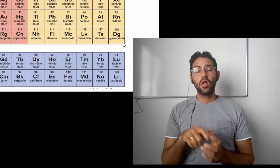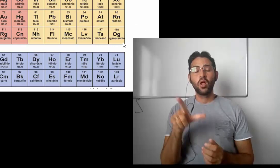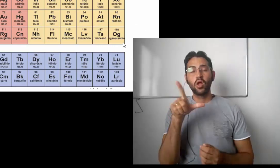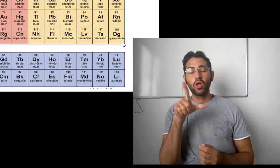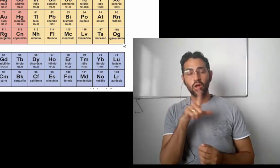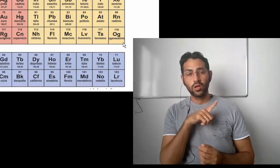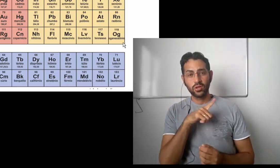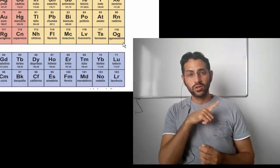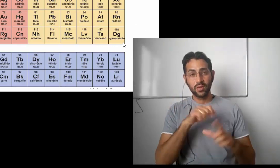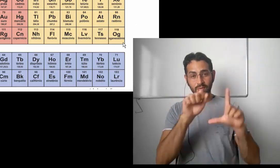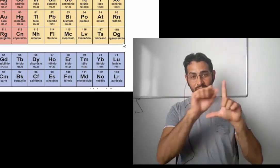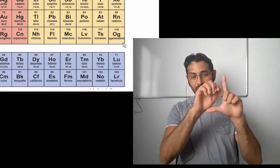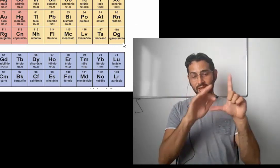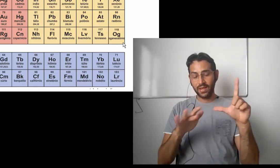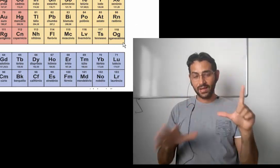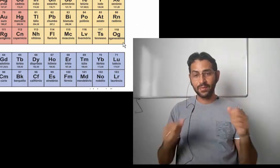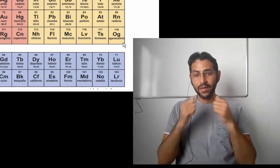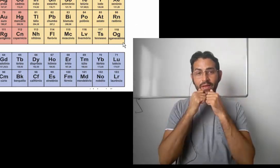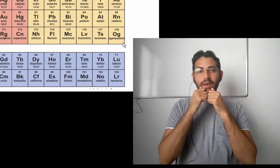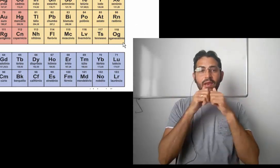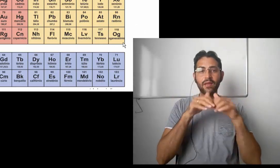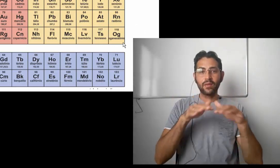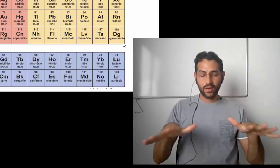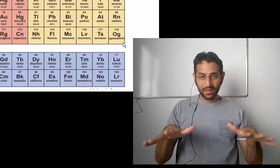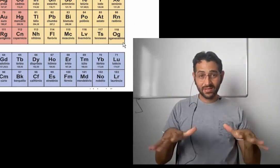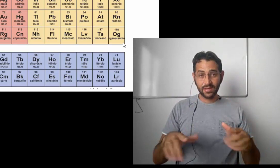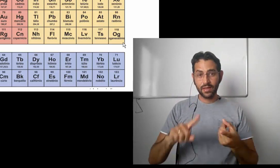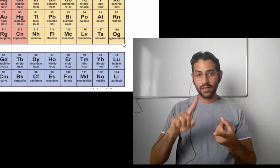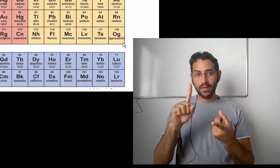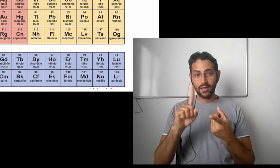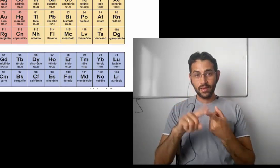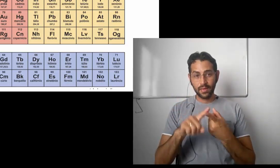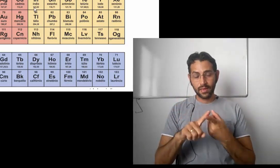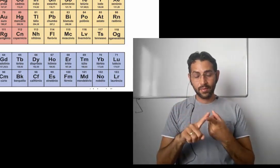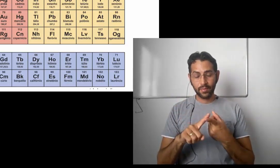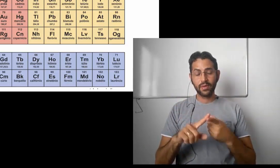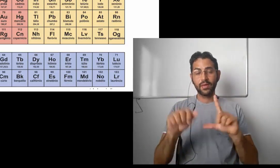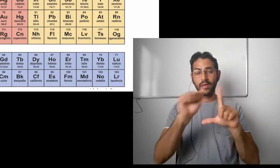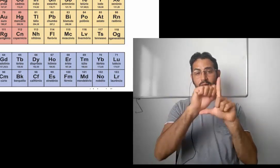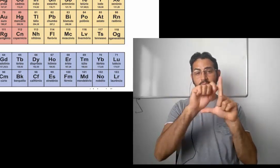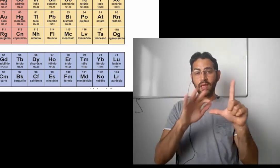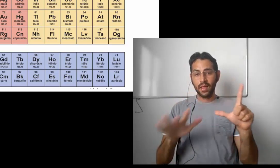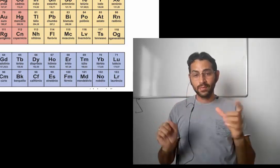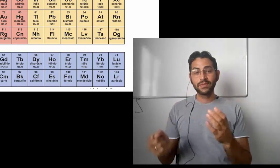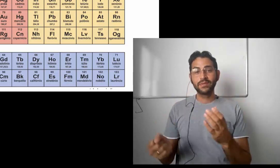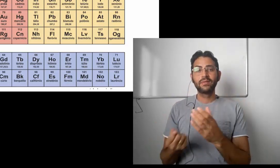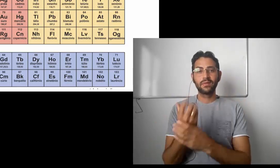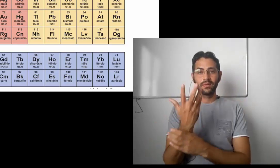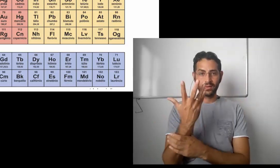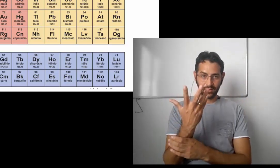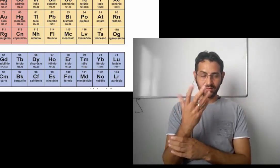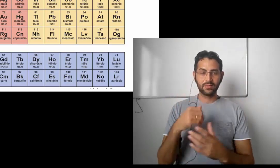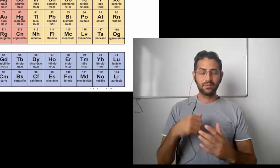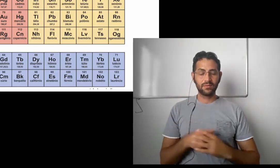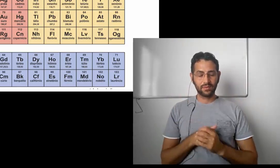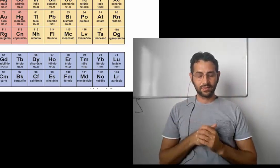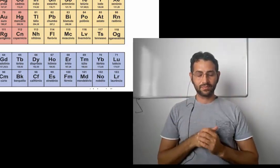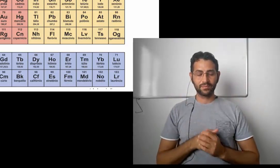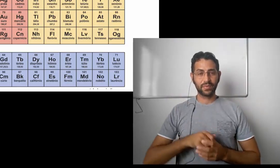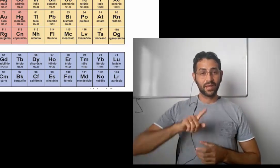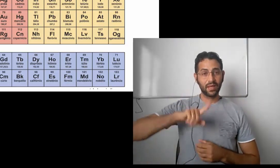desses elementos são sintéticos, que se descobriram nos últimos anos. Então, assim, nós temos os elementos mais